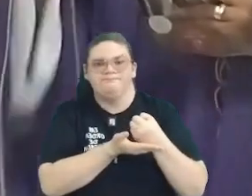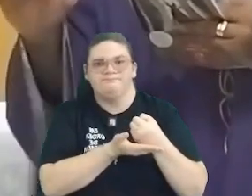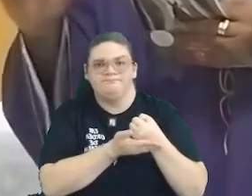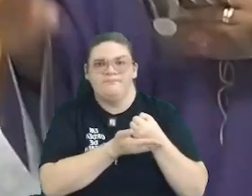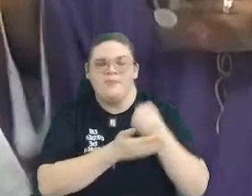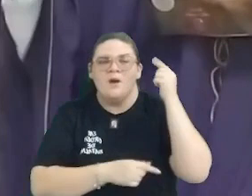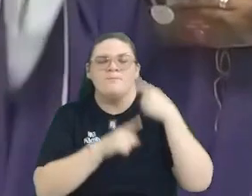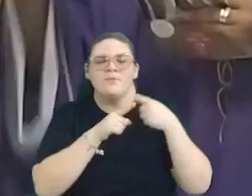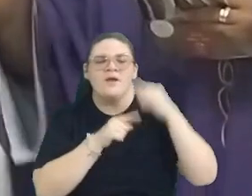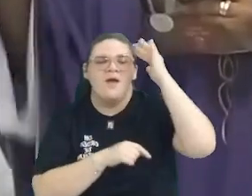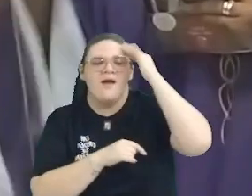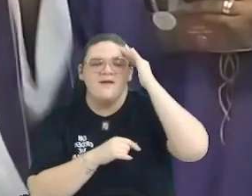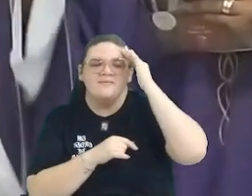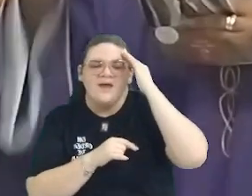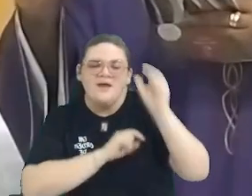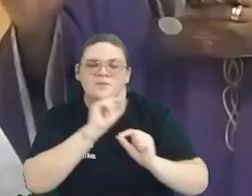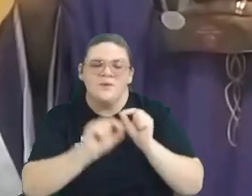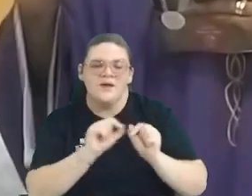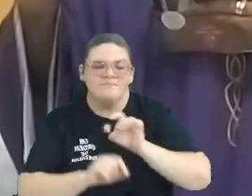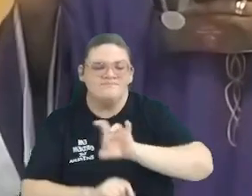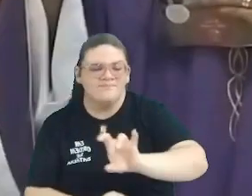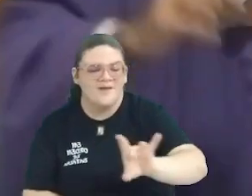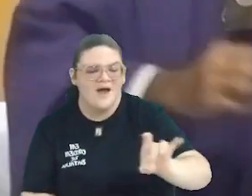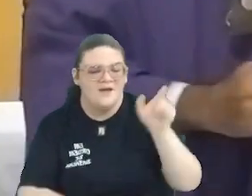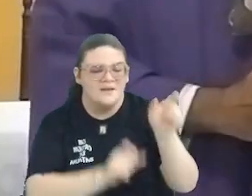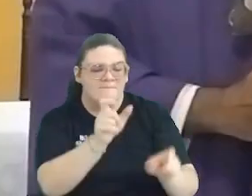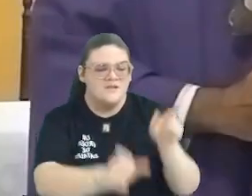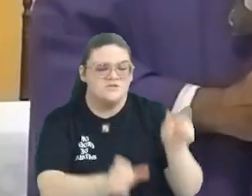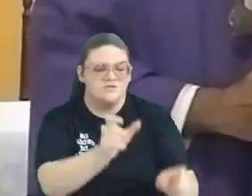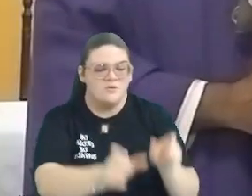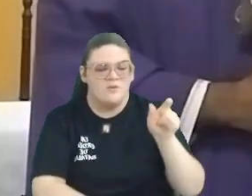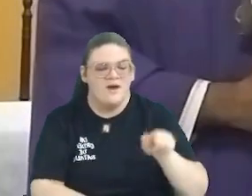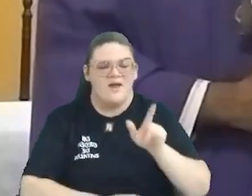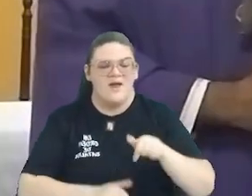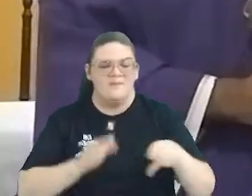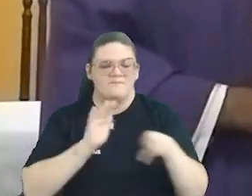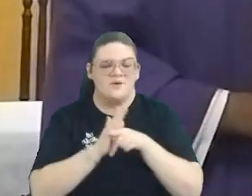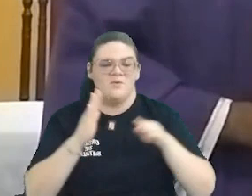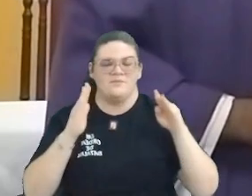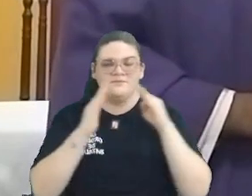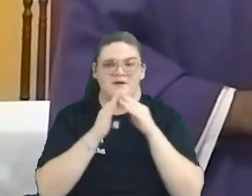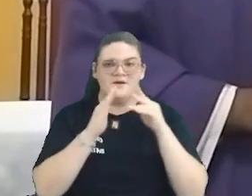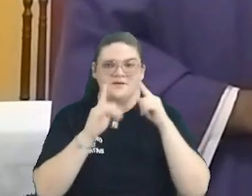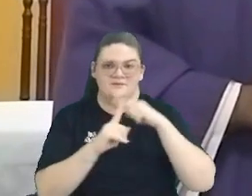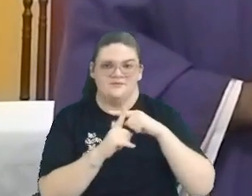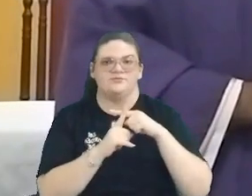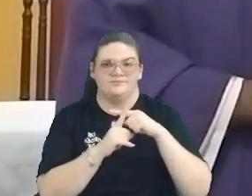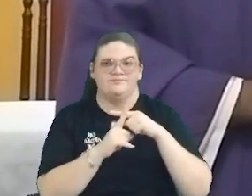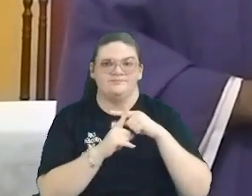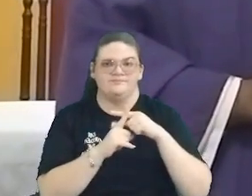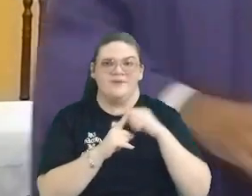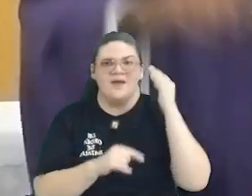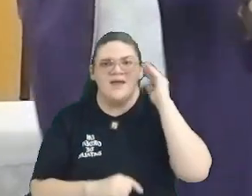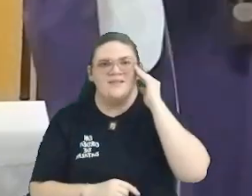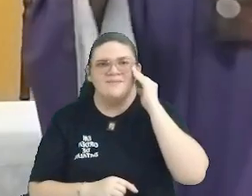uma é templo de Deus, independente daquilo que tenham feito. independente do crime que